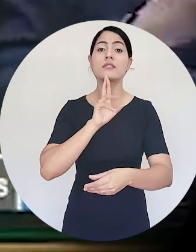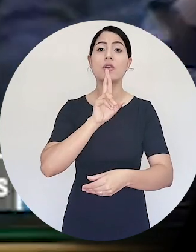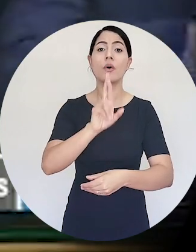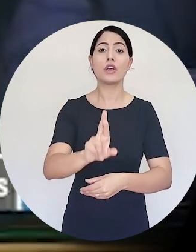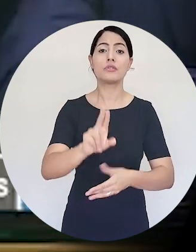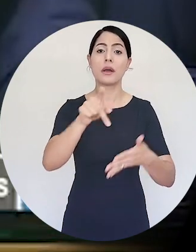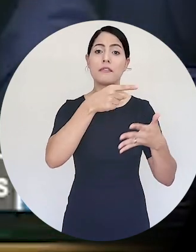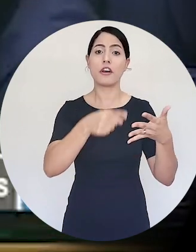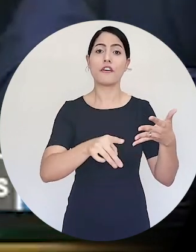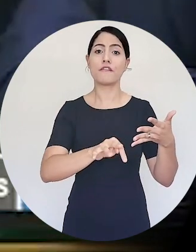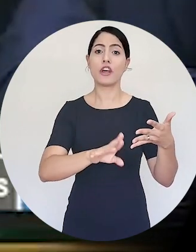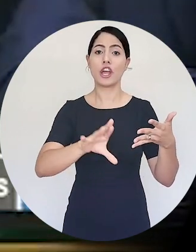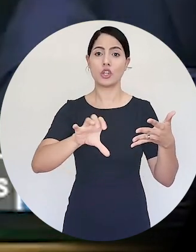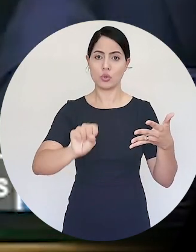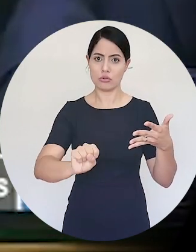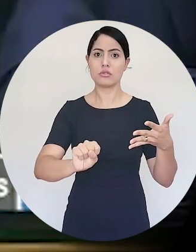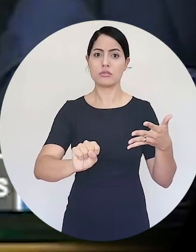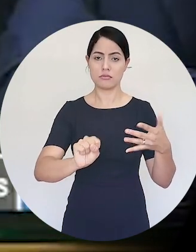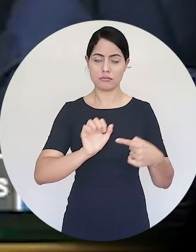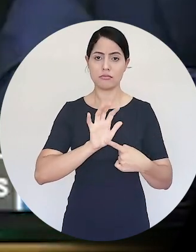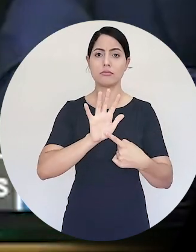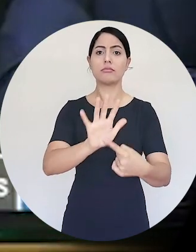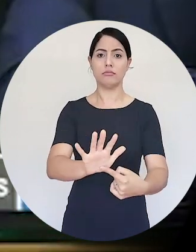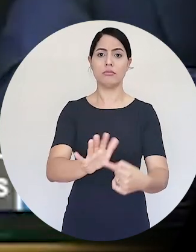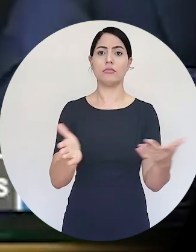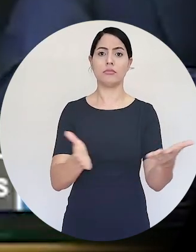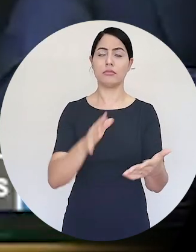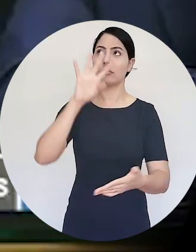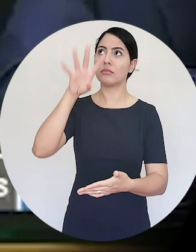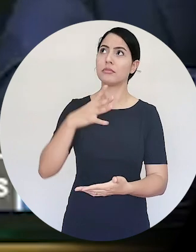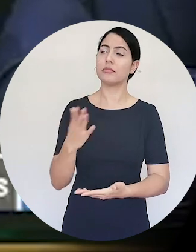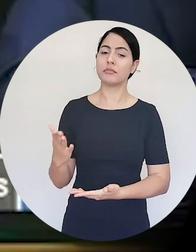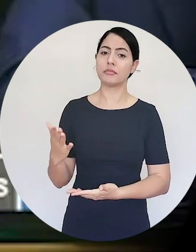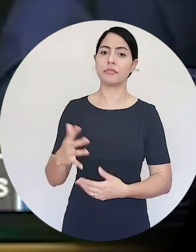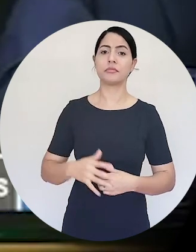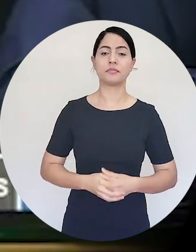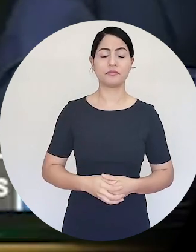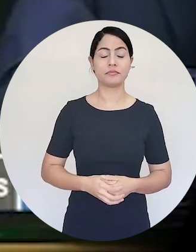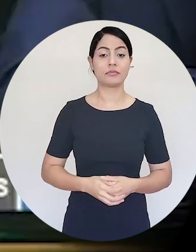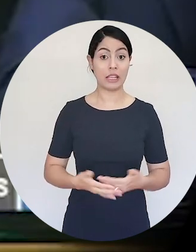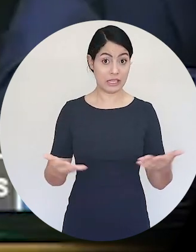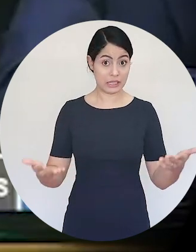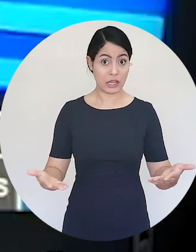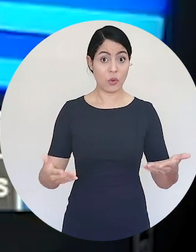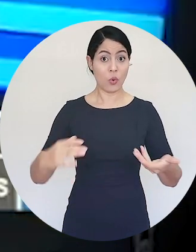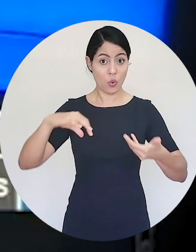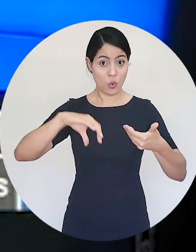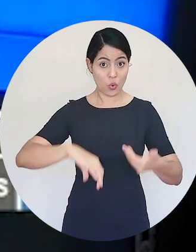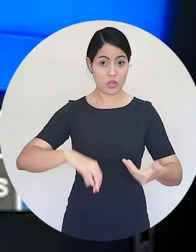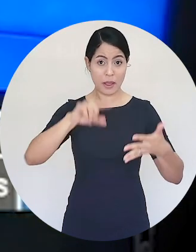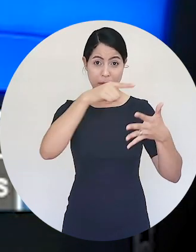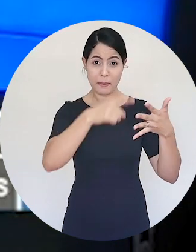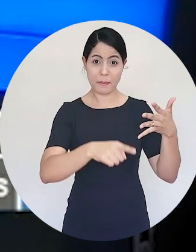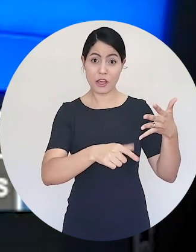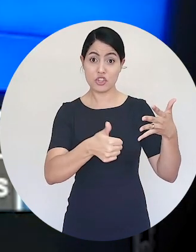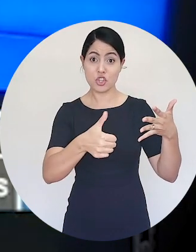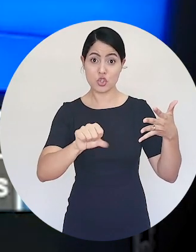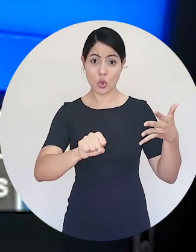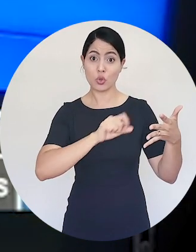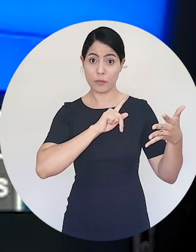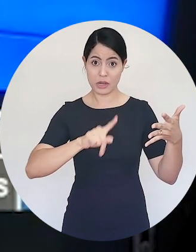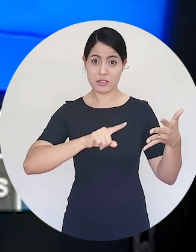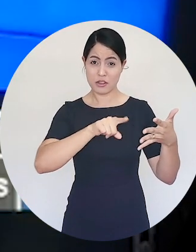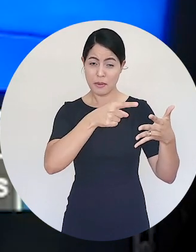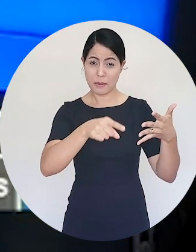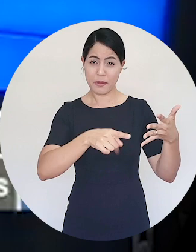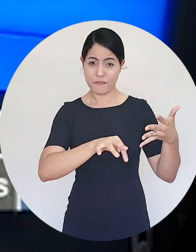da votação dos vetos seja disponibilizado no painel. O Congresso Nacional derrubou